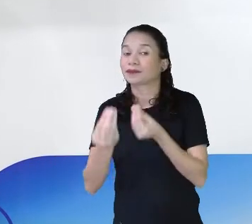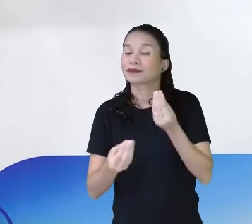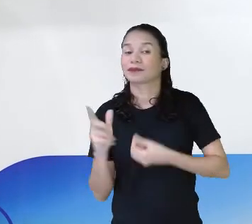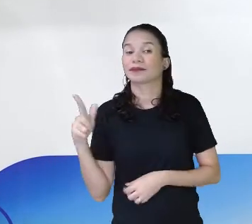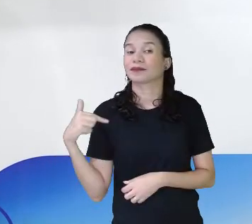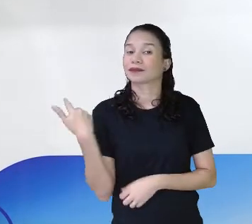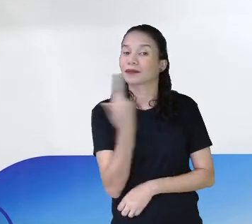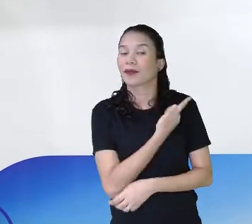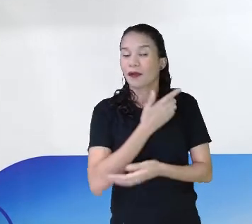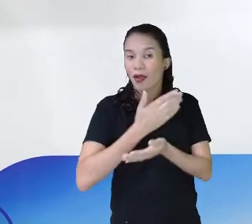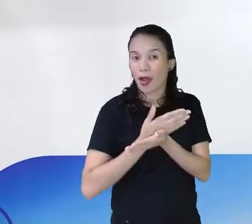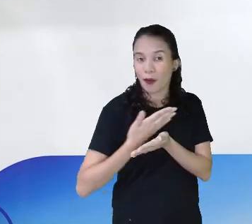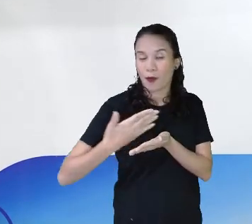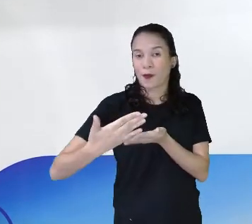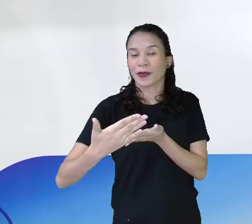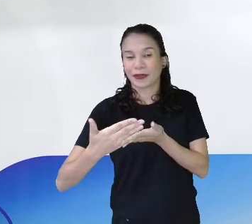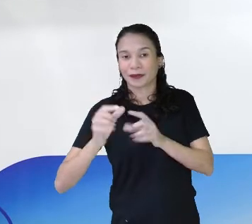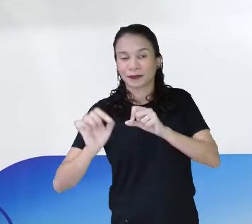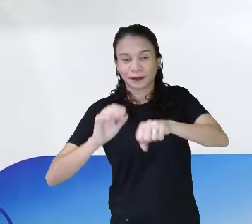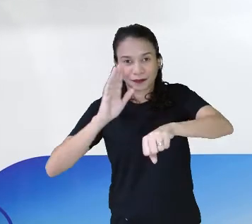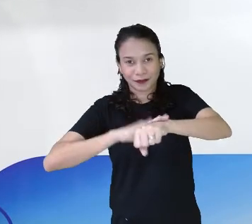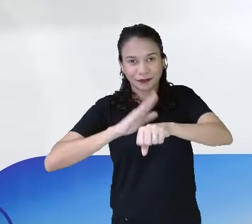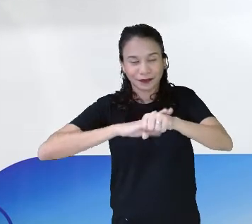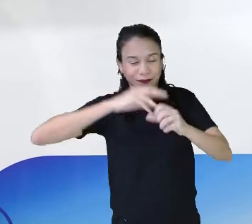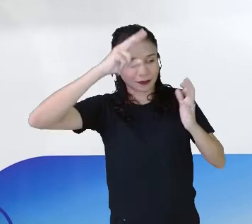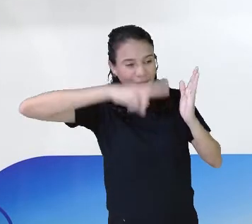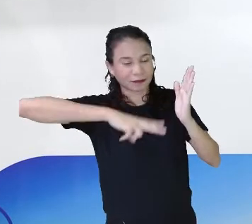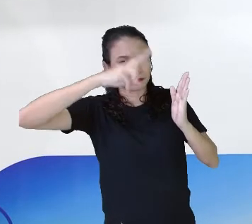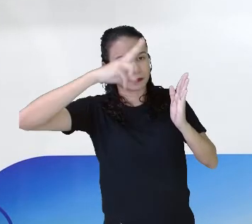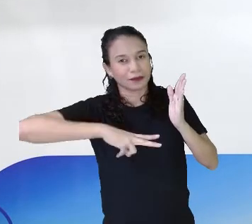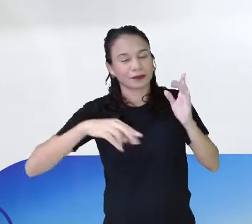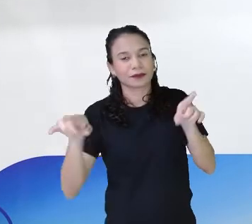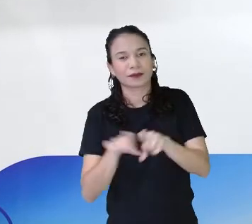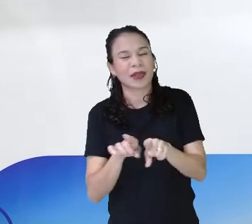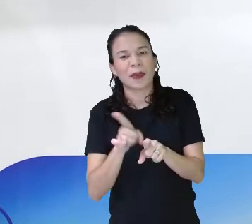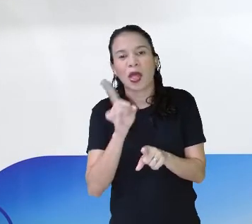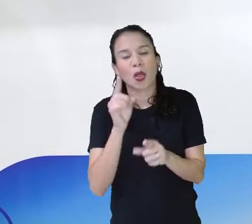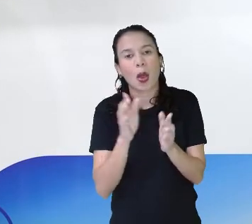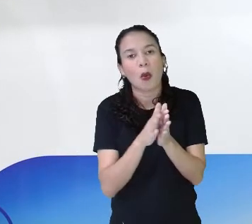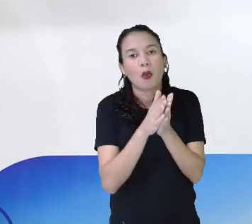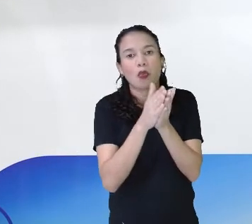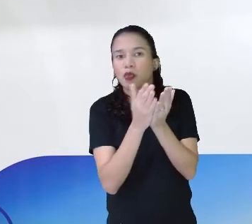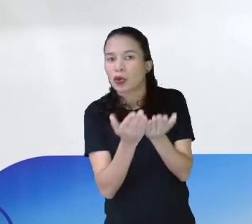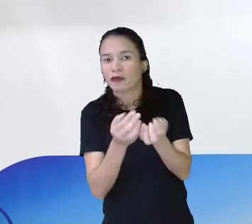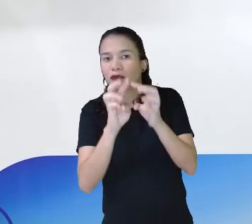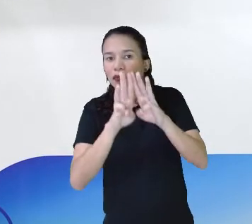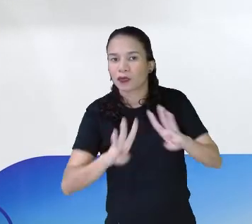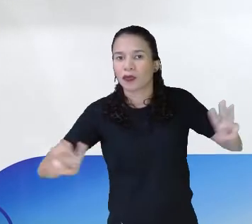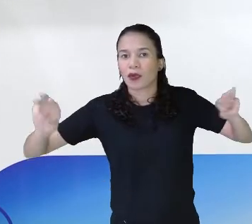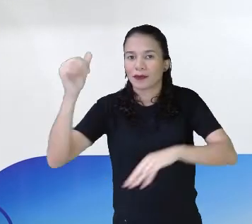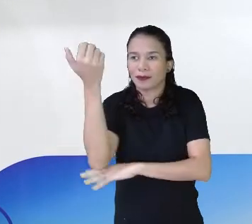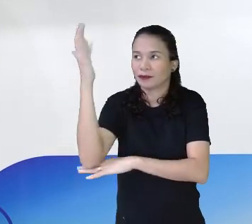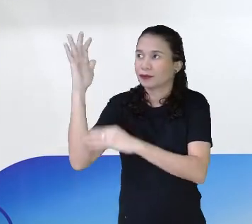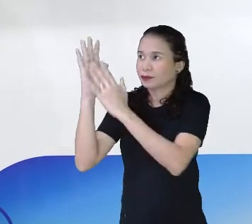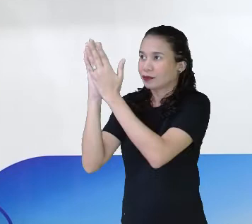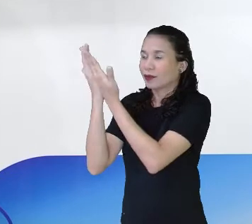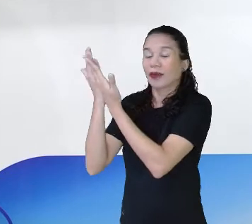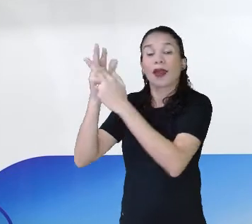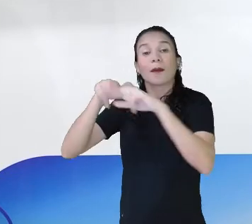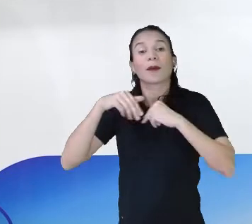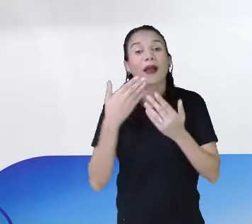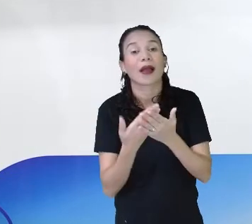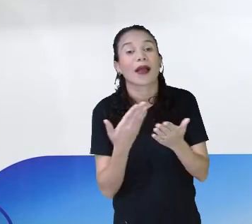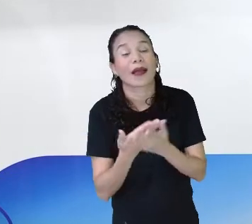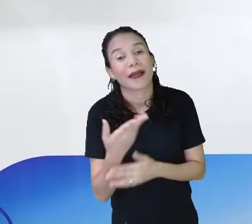vai começar na nossa hora da leitura. Também não é um livro da Árvore de Livro, porque nesta aula,